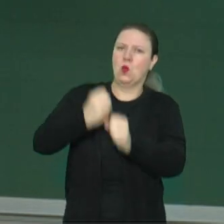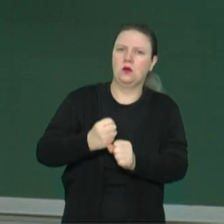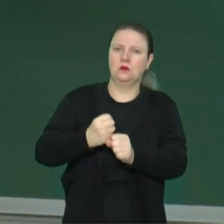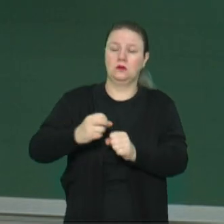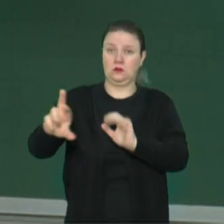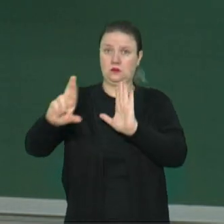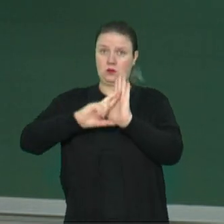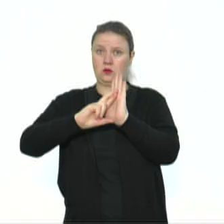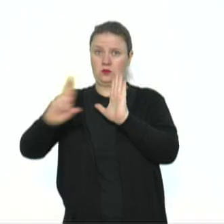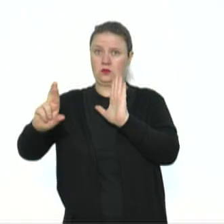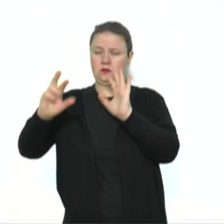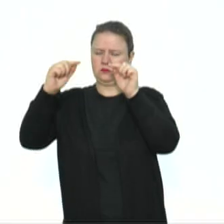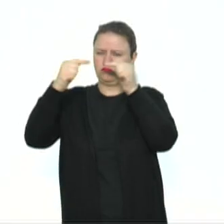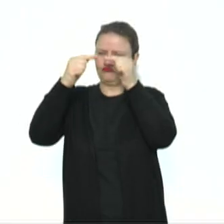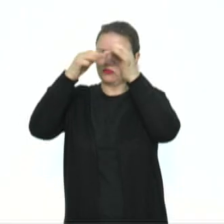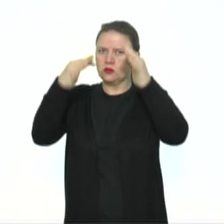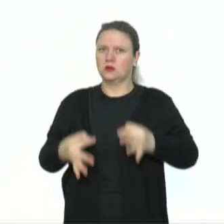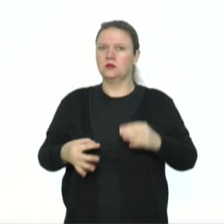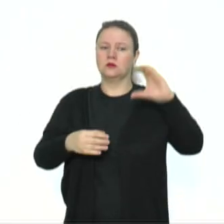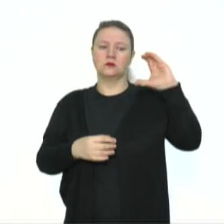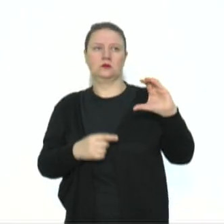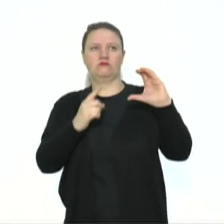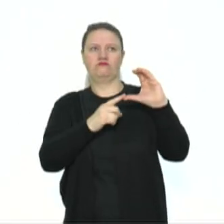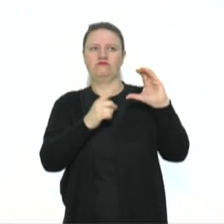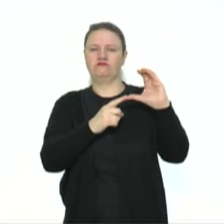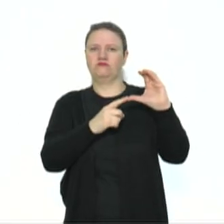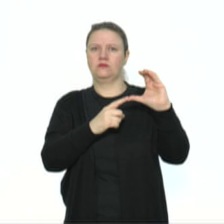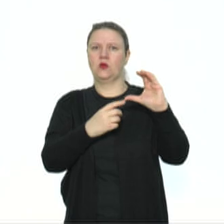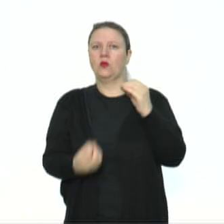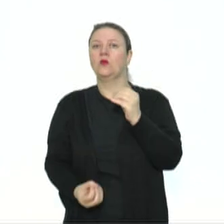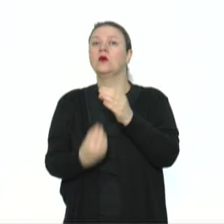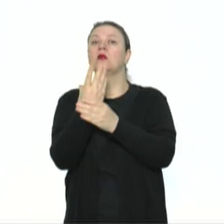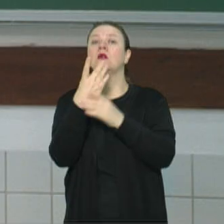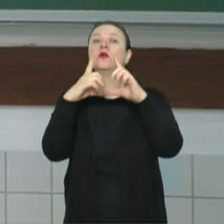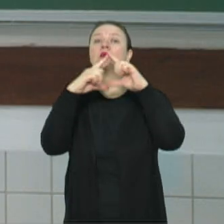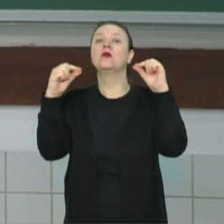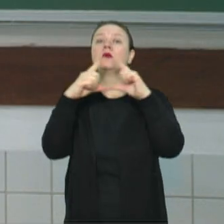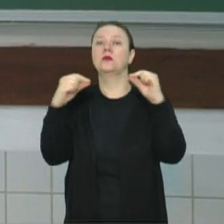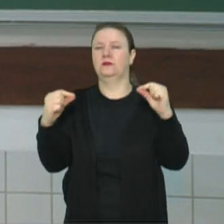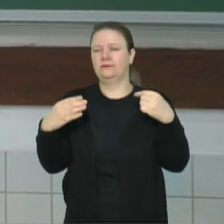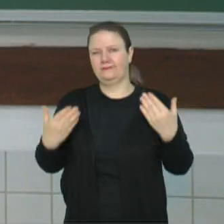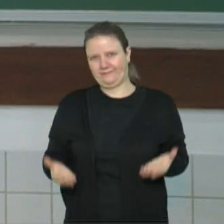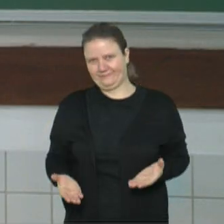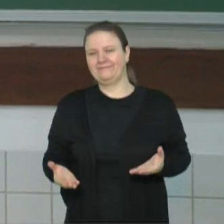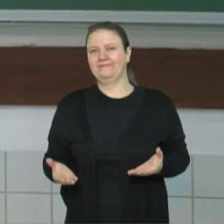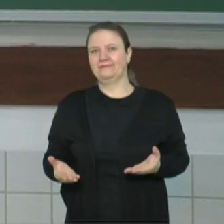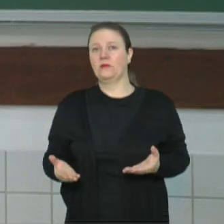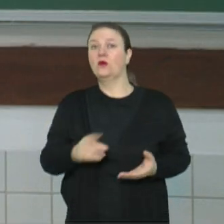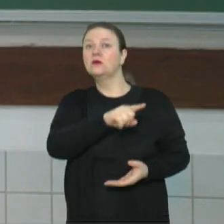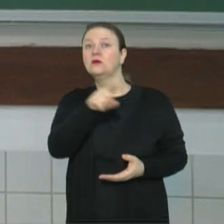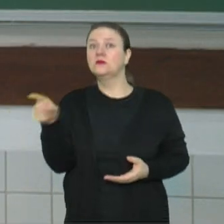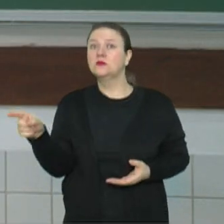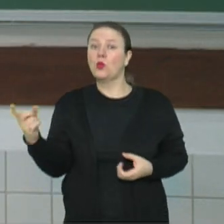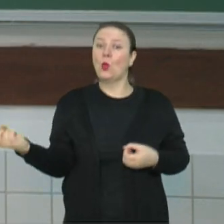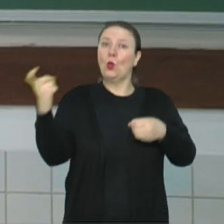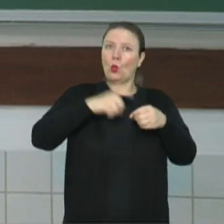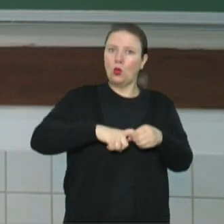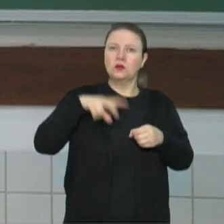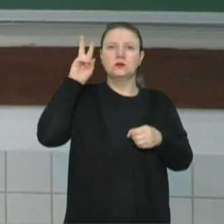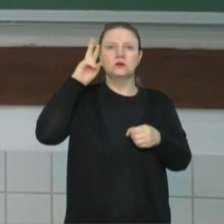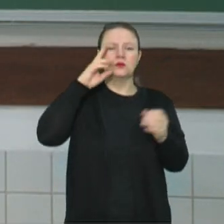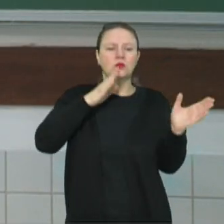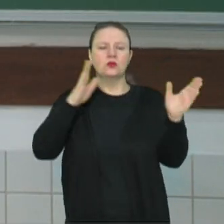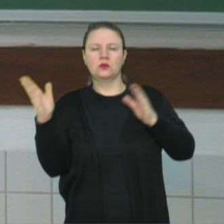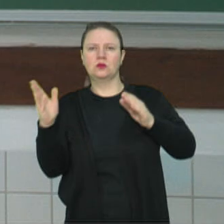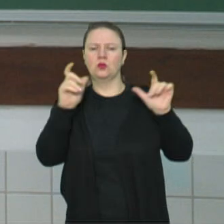Resposta correta, letra C. Então, letra C fala que o jiu-jitsu veio do Japão. Então, vocês revêem lá a história, que eram vários